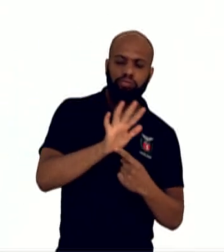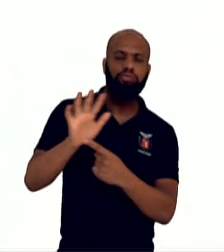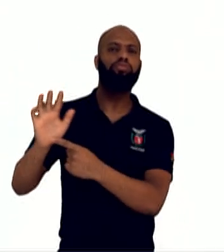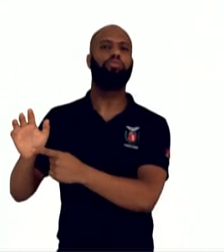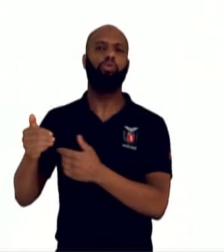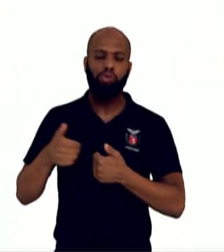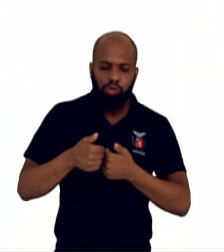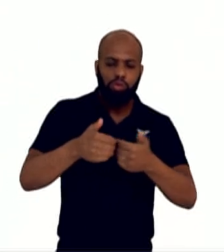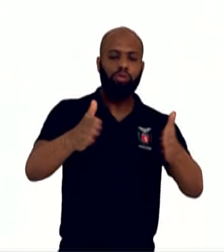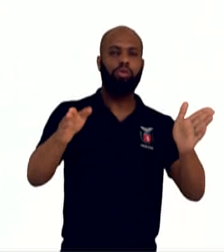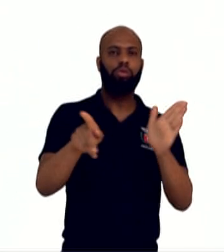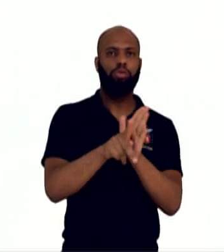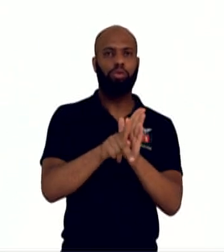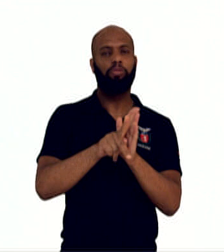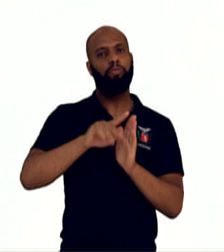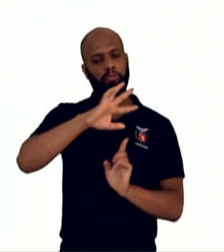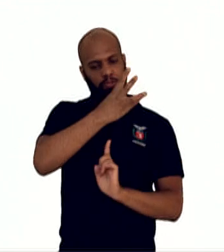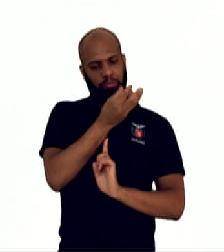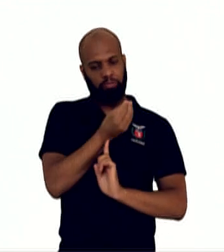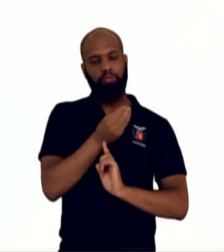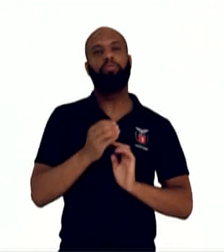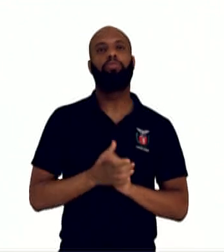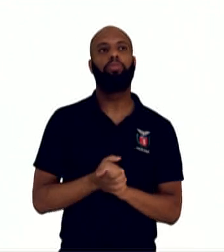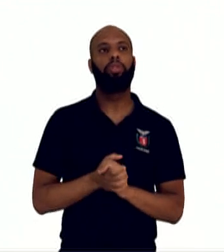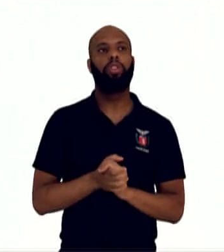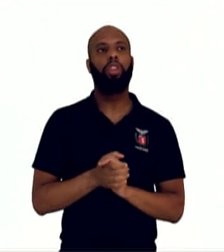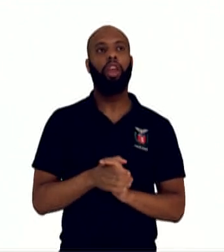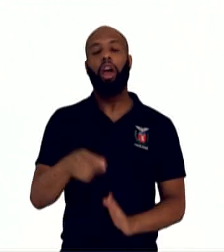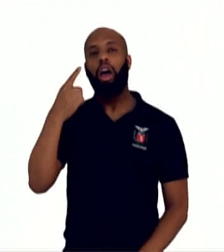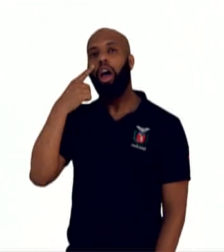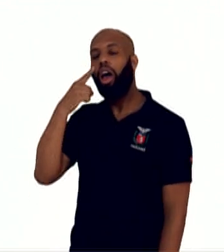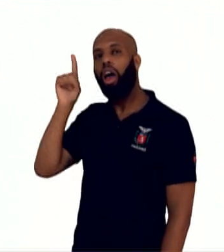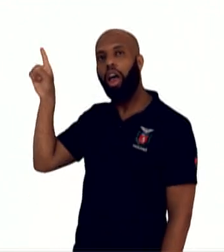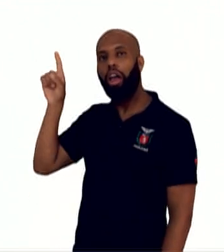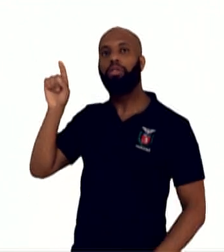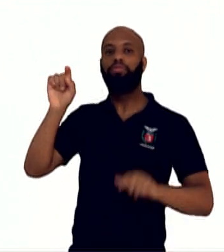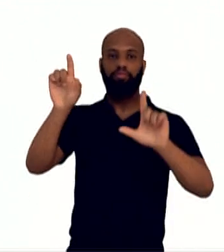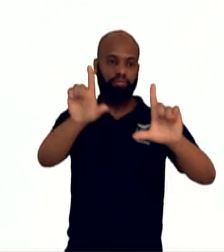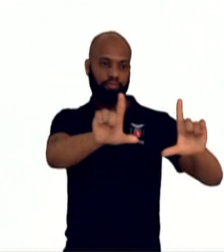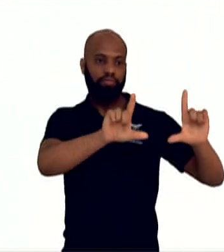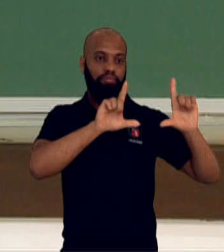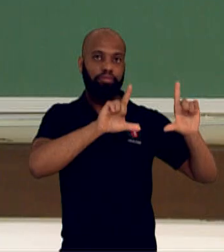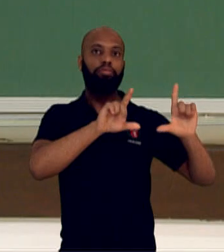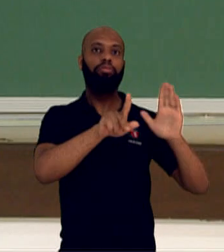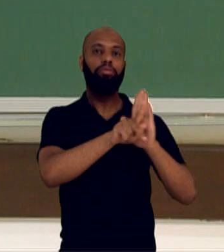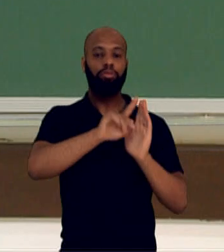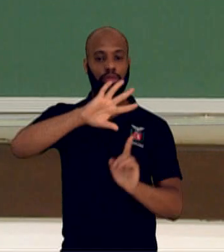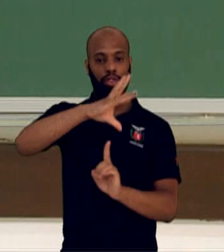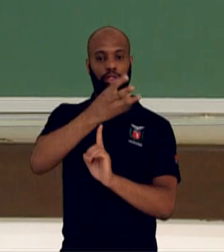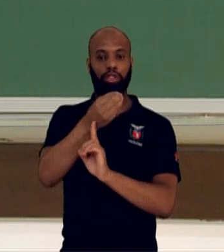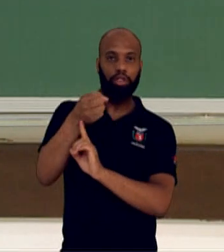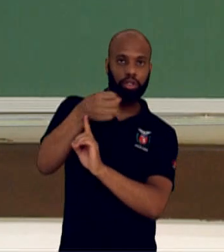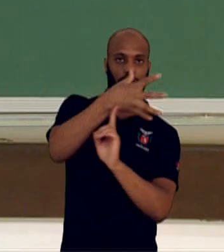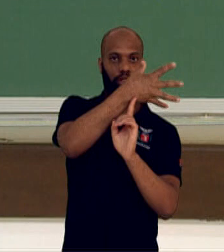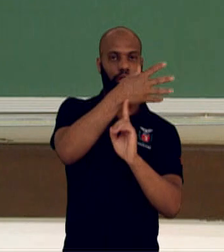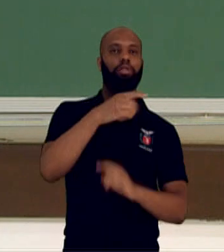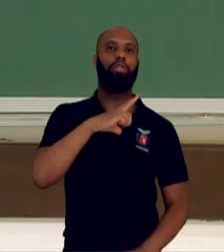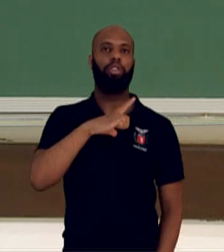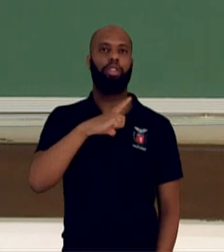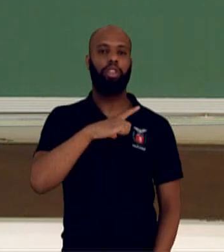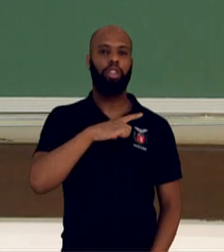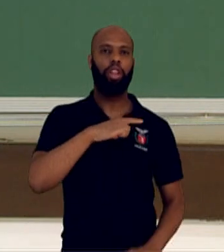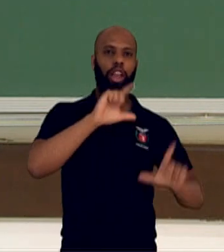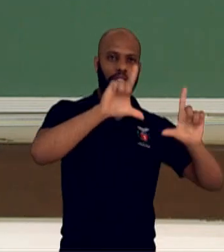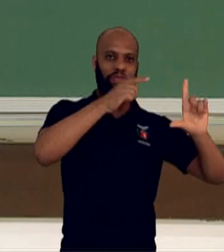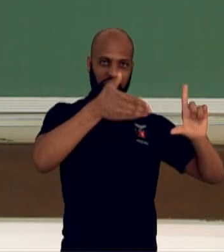abertura, certo? Então, olha só, este aqui, pessoal, é um cartaz, né, da Semana de Arte Moderna, de propaganda da Semana